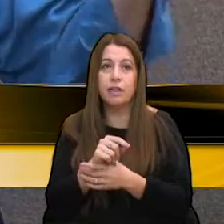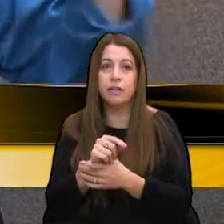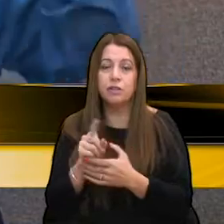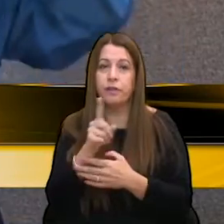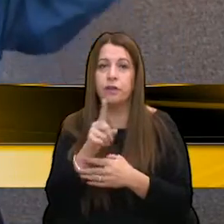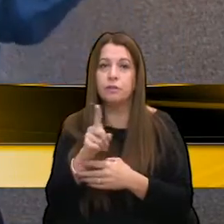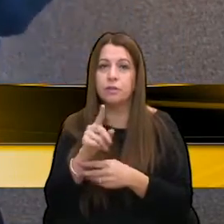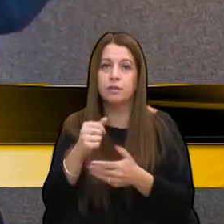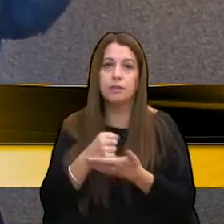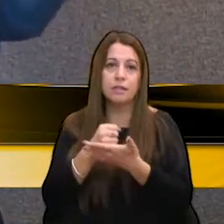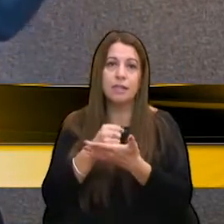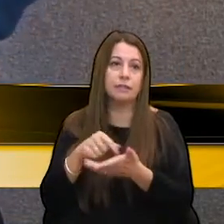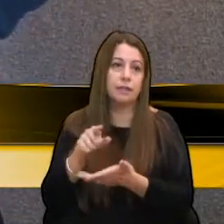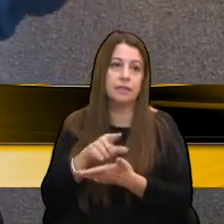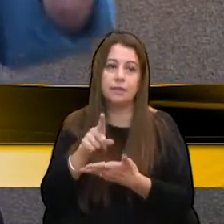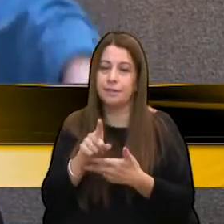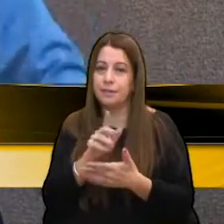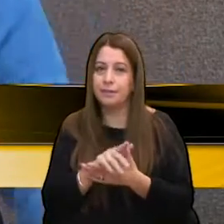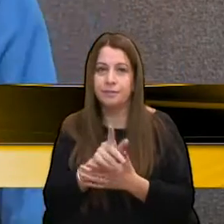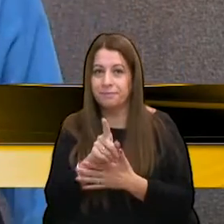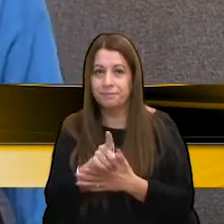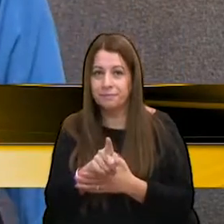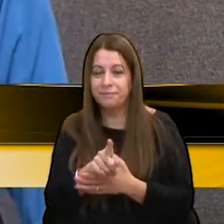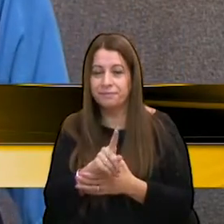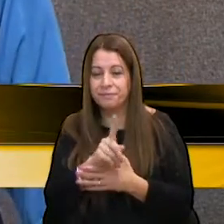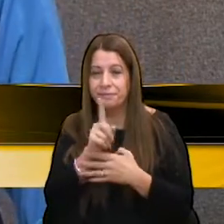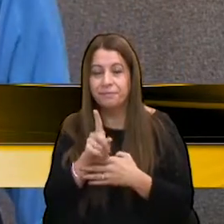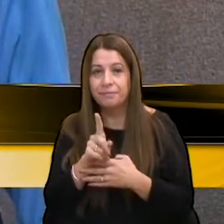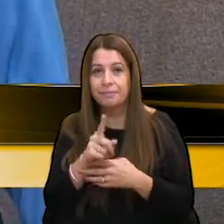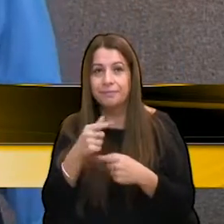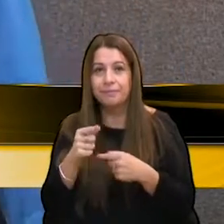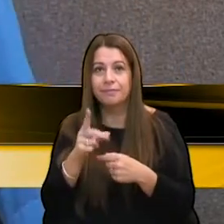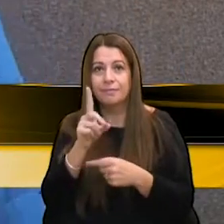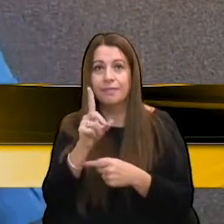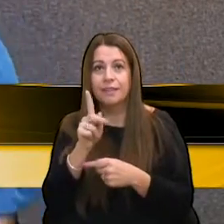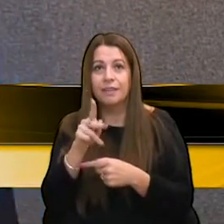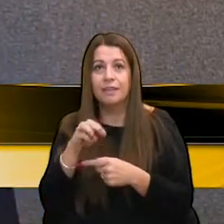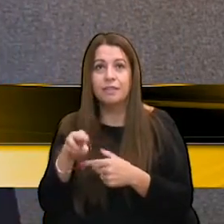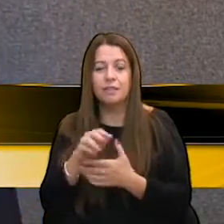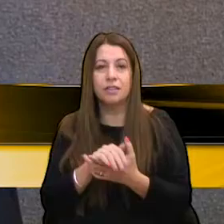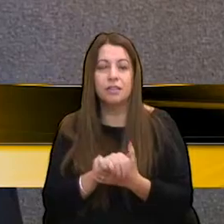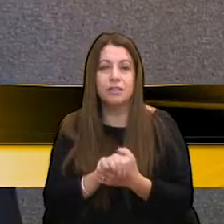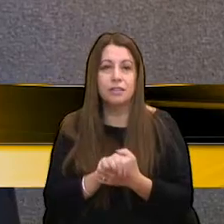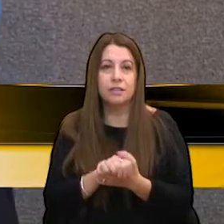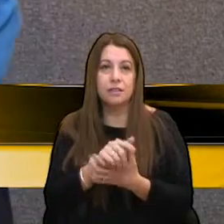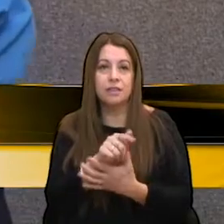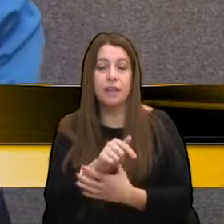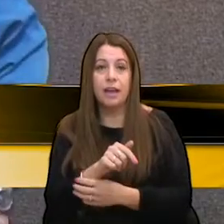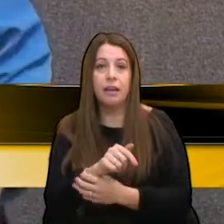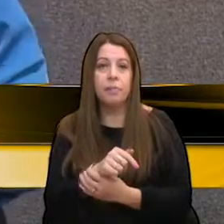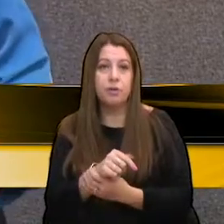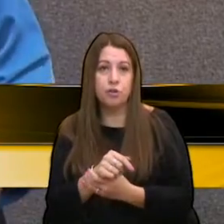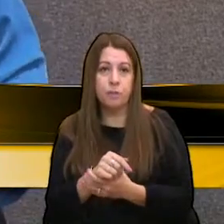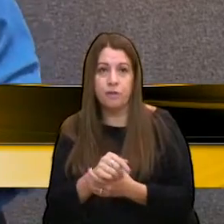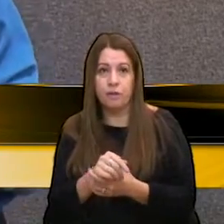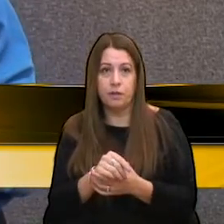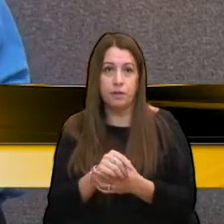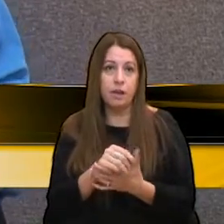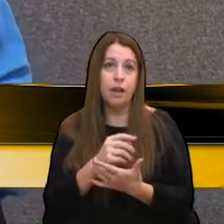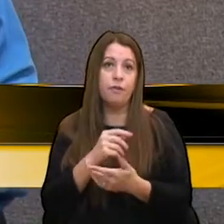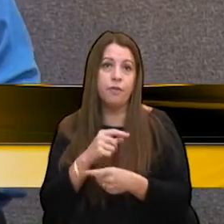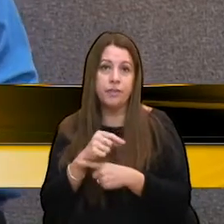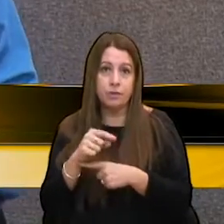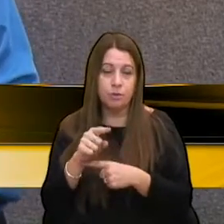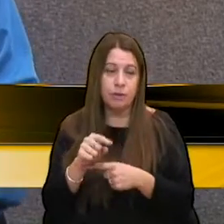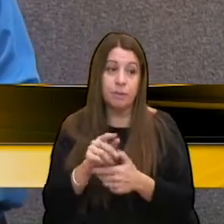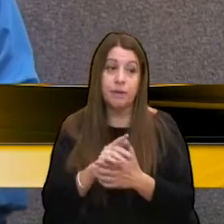nossa assessoria, junto à IGAN, junto à DPM, assim por diante. Embora eu pessoalmente acho que muitos desses